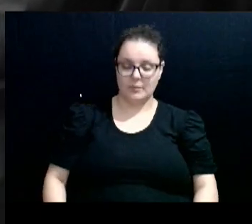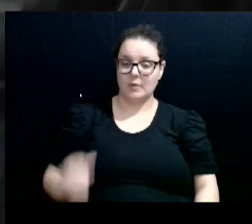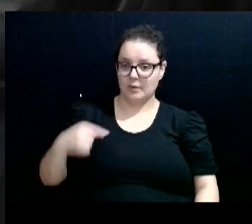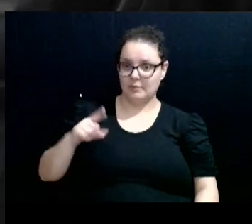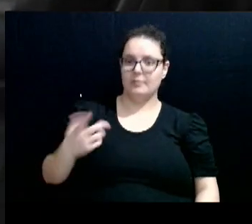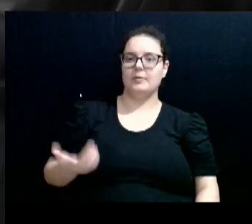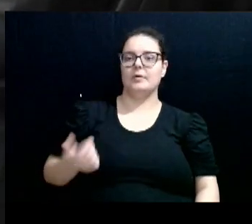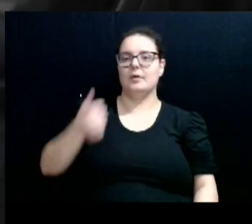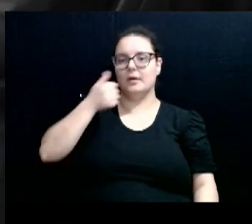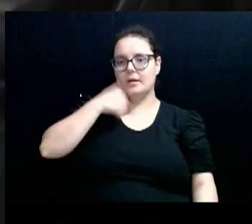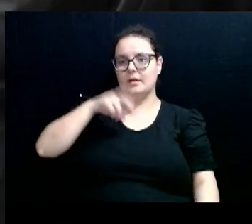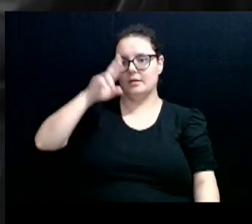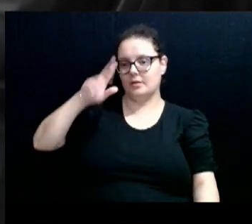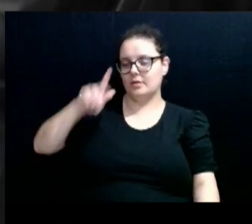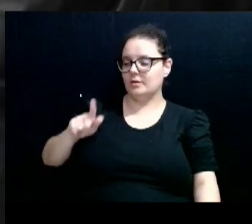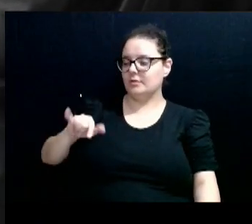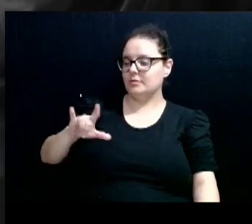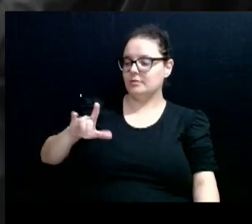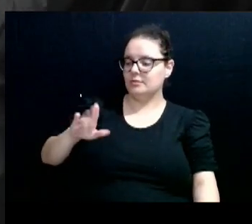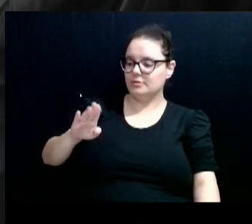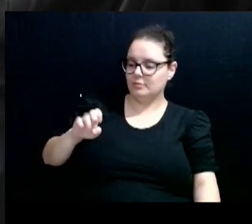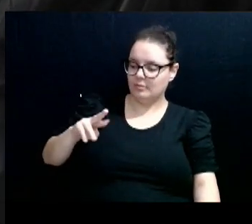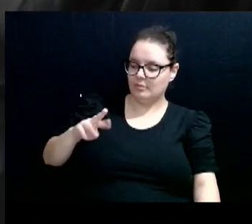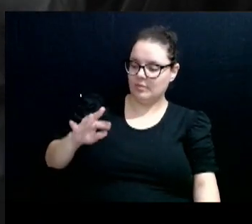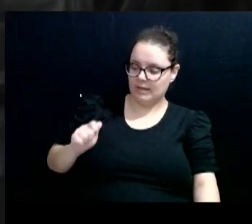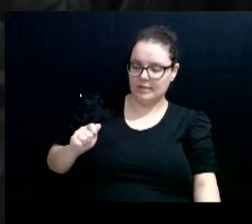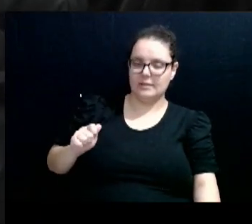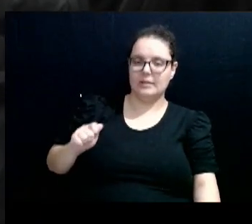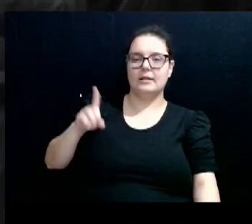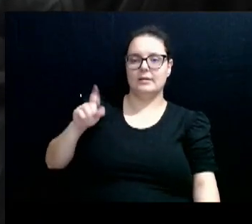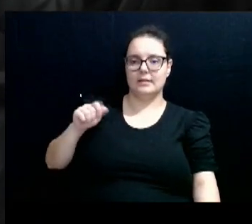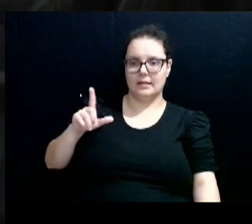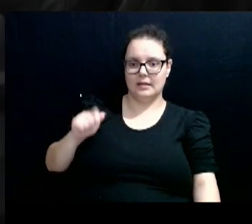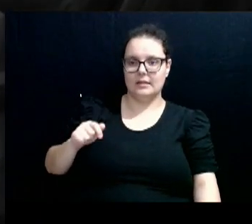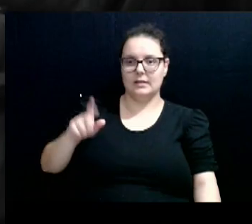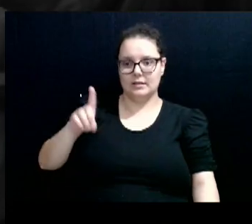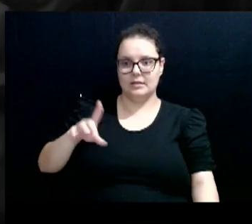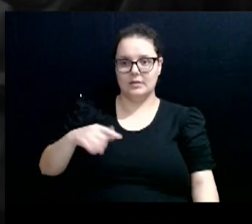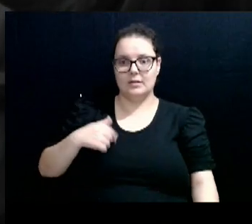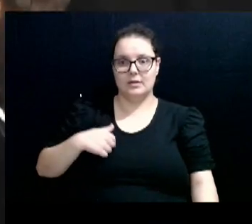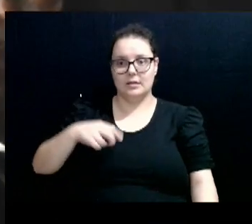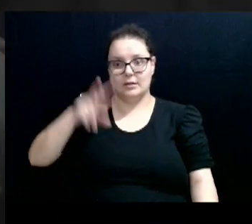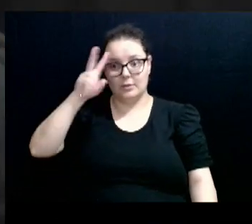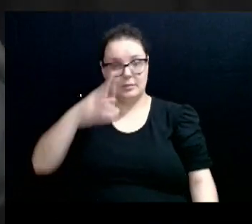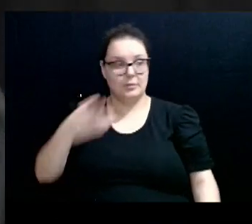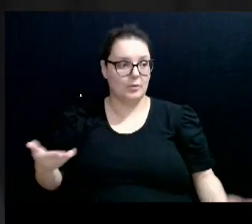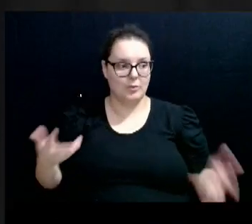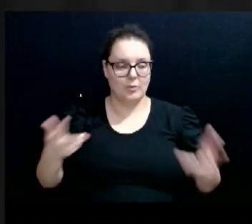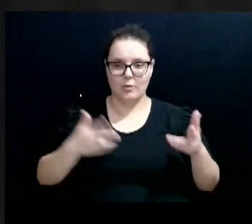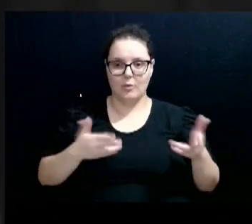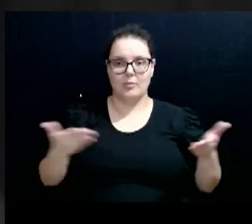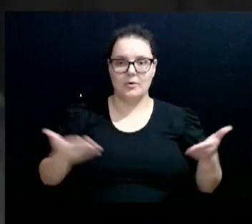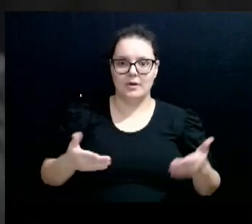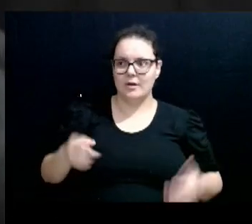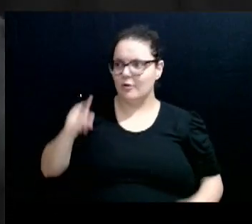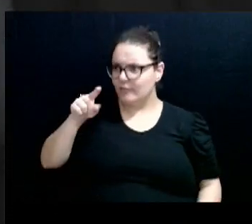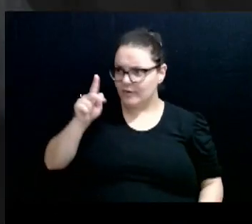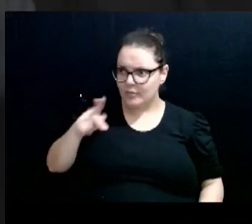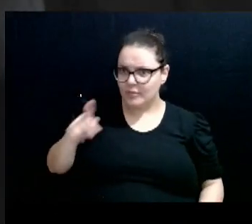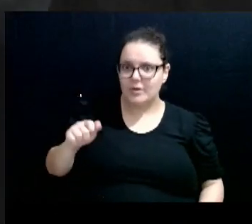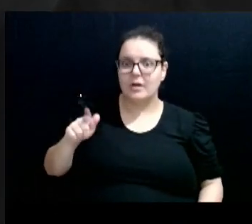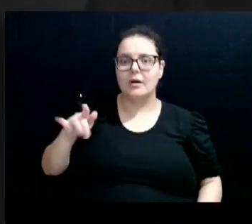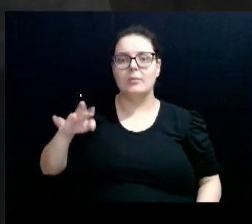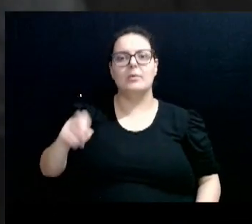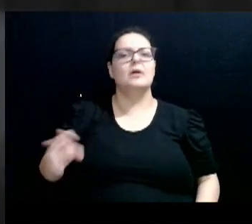era a diretora. Eu cheguei, eu lembro como se fosse hoje, ela falou assim para mim: professor, você é o professor Alberto? Eu falei: sou eu mesmo. Falei: você